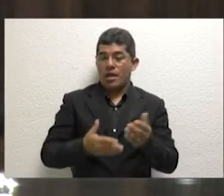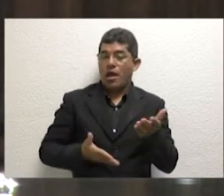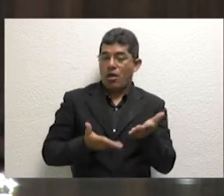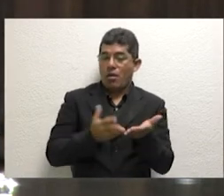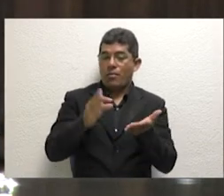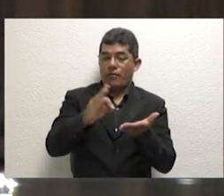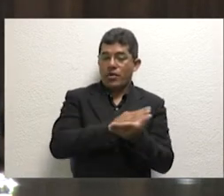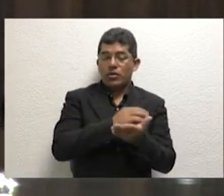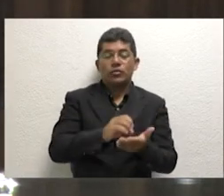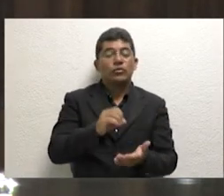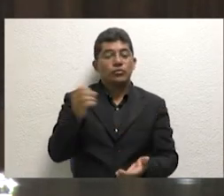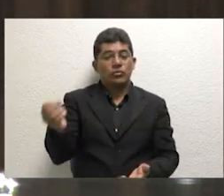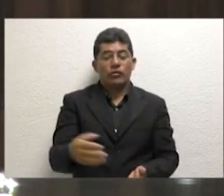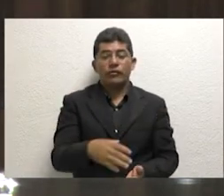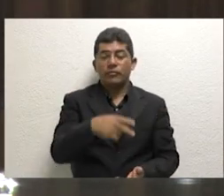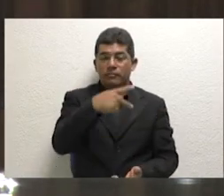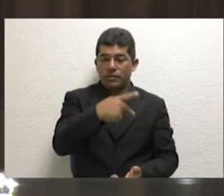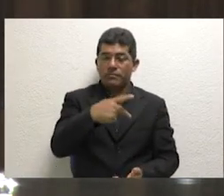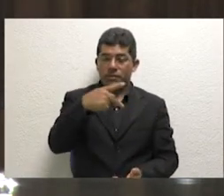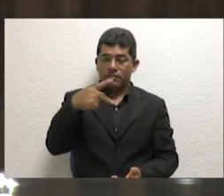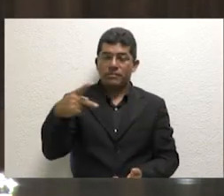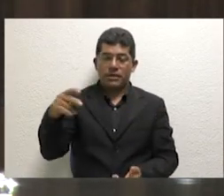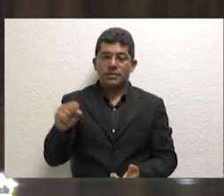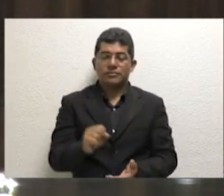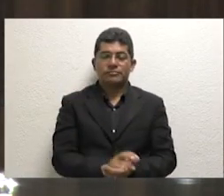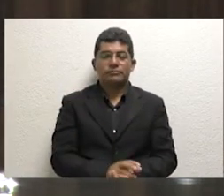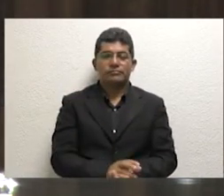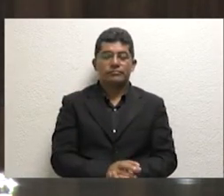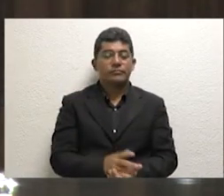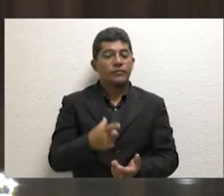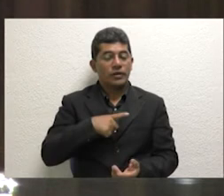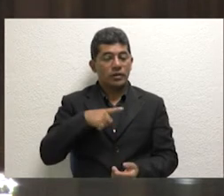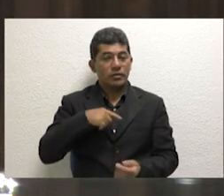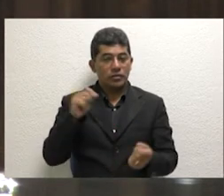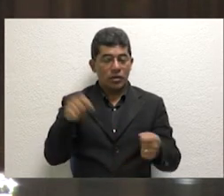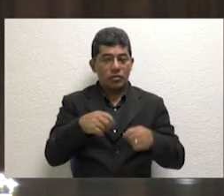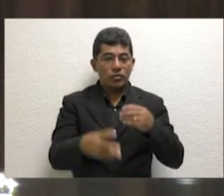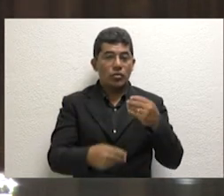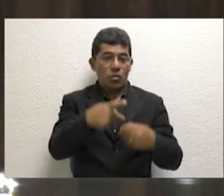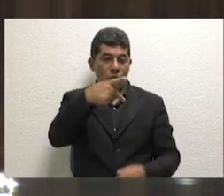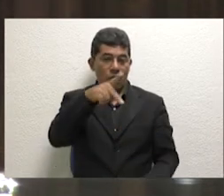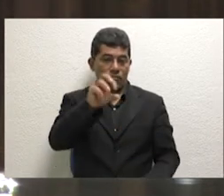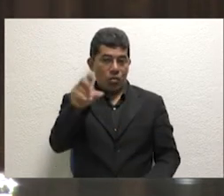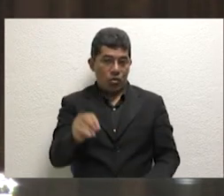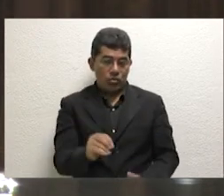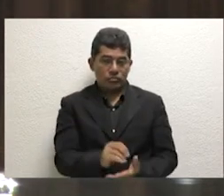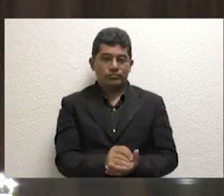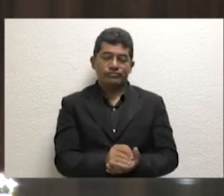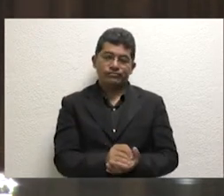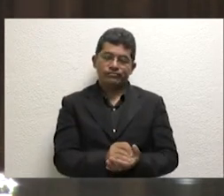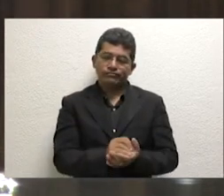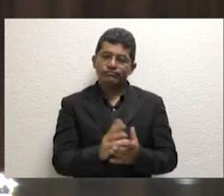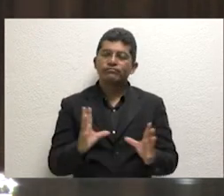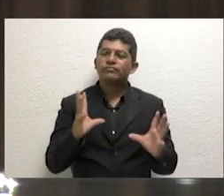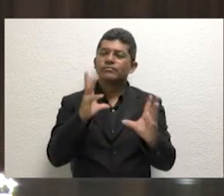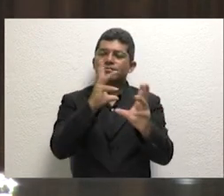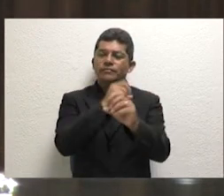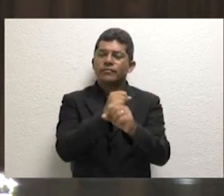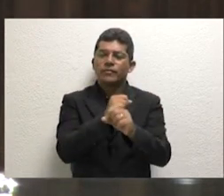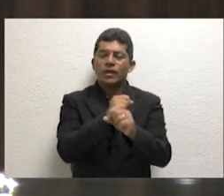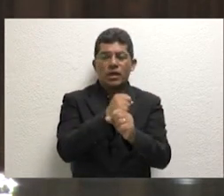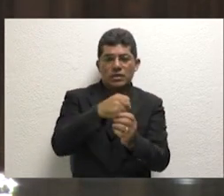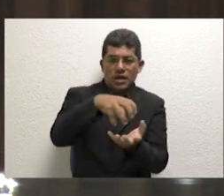novos PPBs fortalecer aquilo que nós temos hoje no nosso polo para se somarem a essas novas